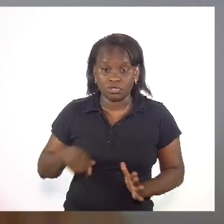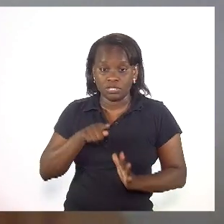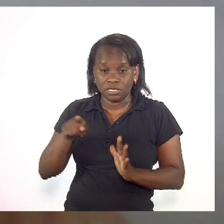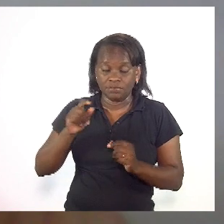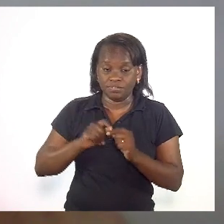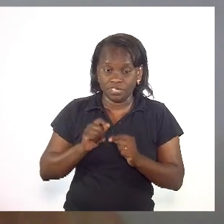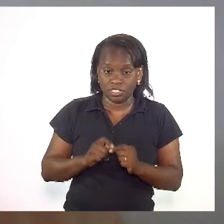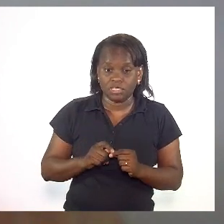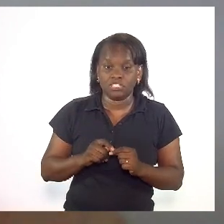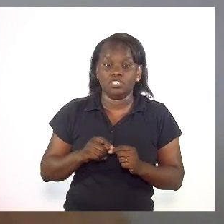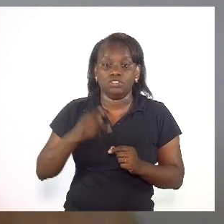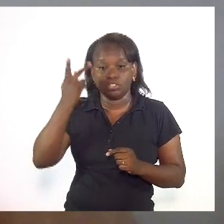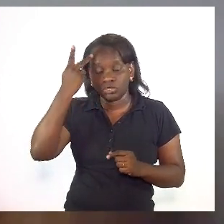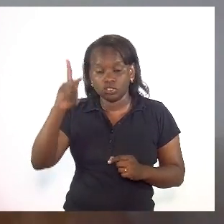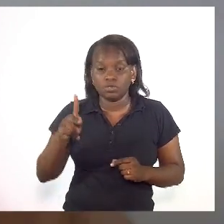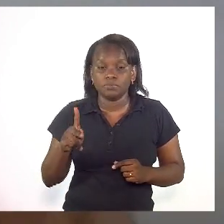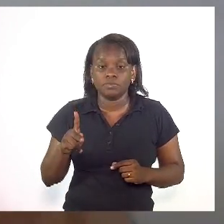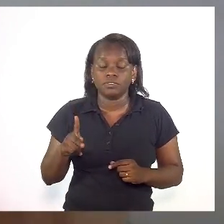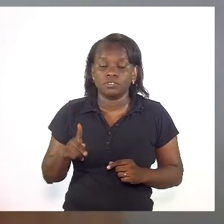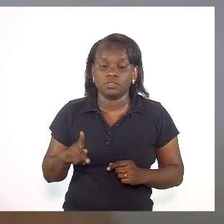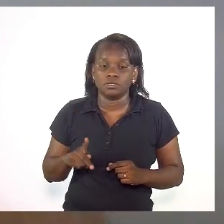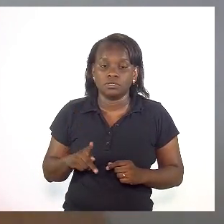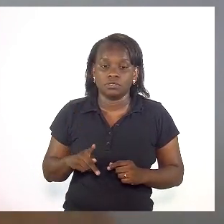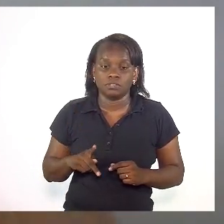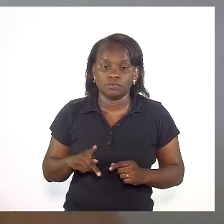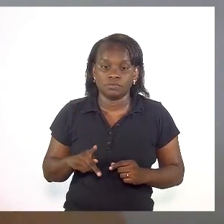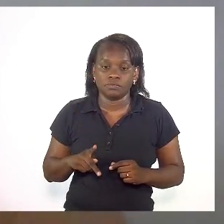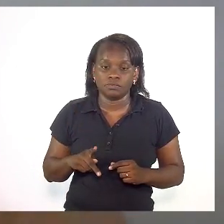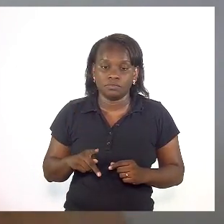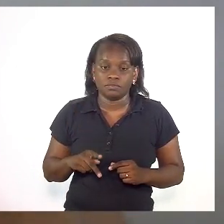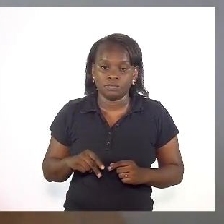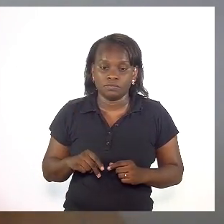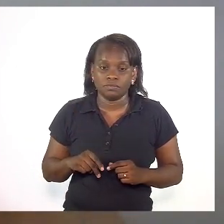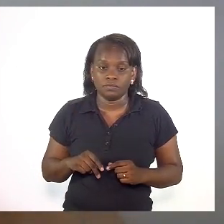adotadas em relação a